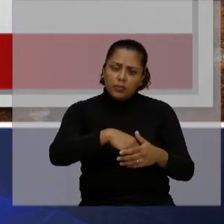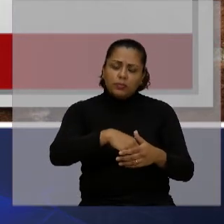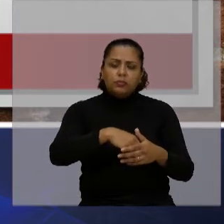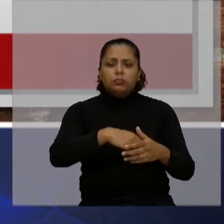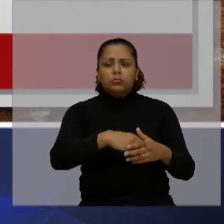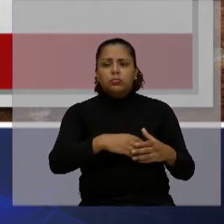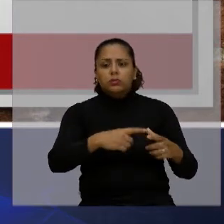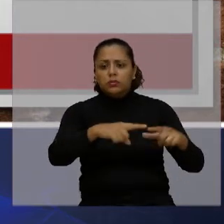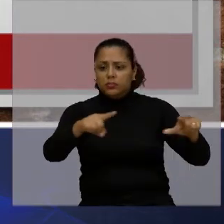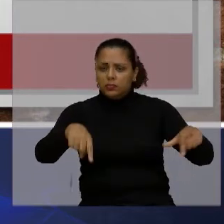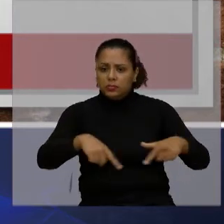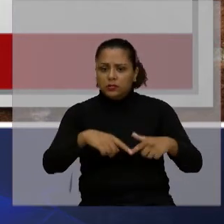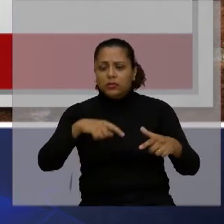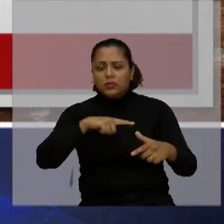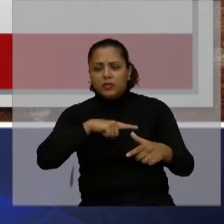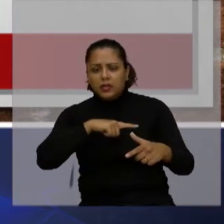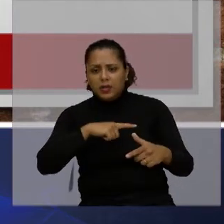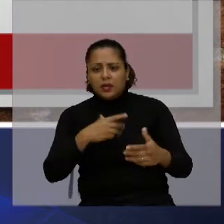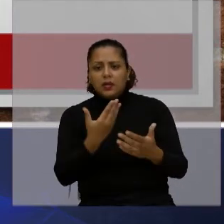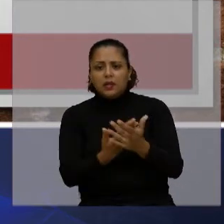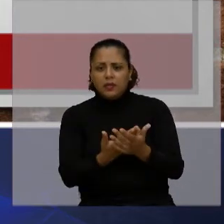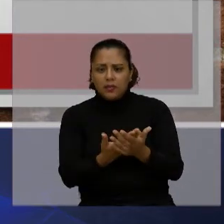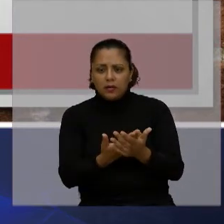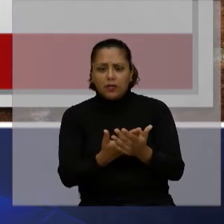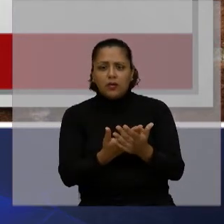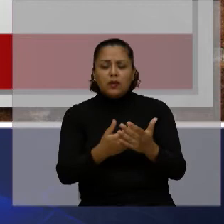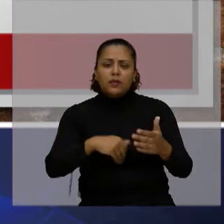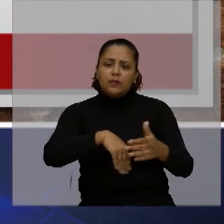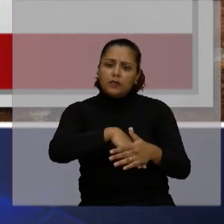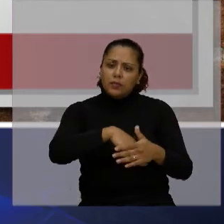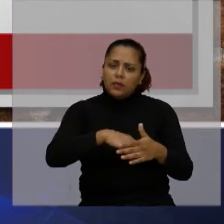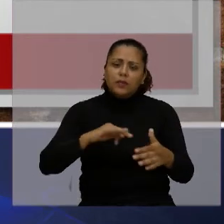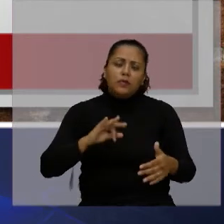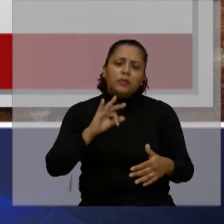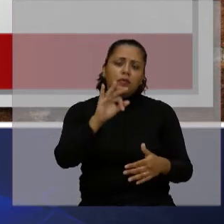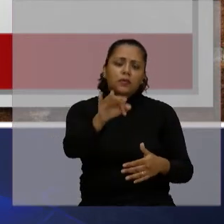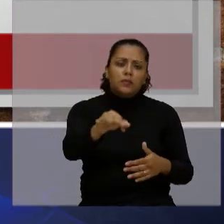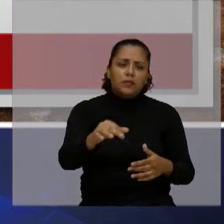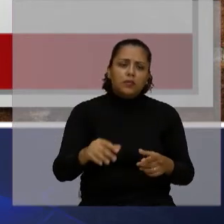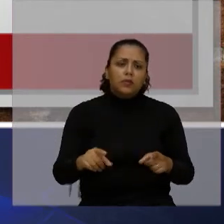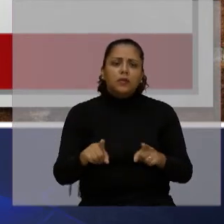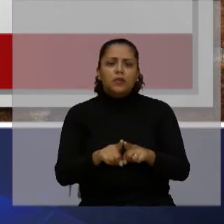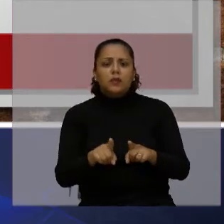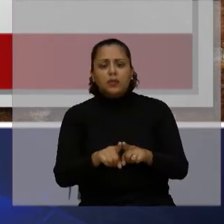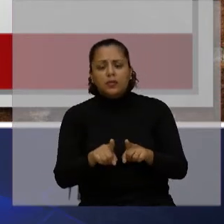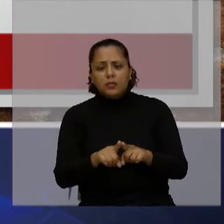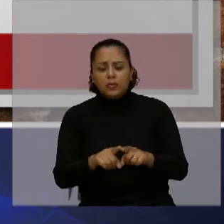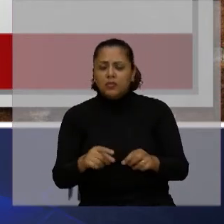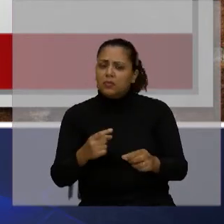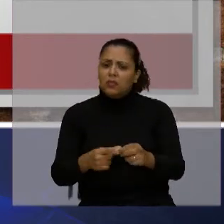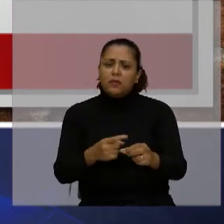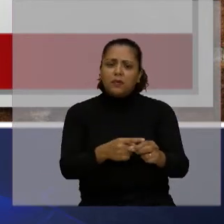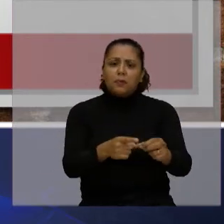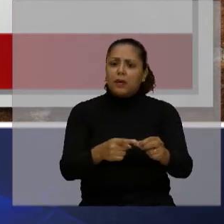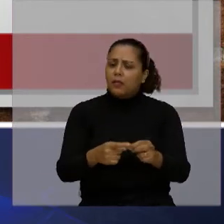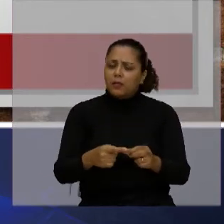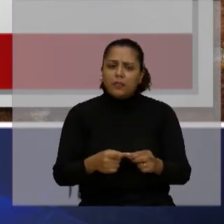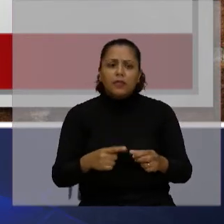da região ali, Coqueiro, Frei Galvão, Jardim São José e até do Santa Lúcia, que jogam no campo, possam ter um